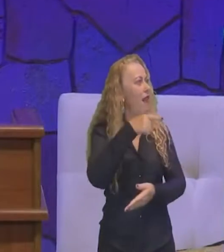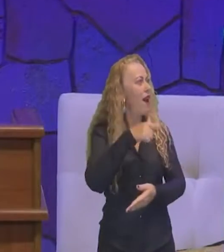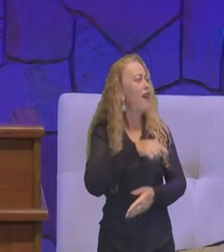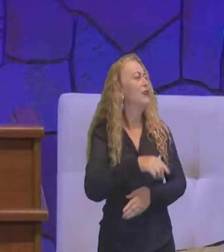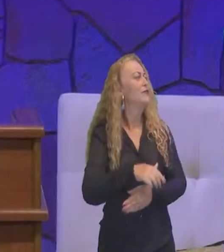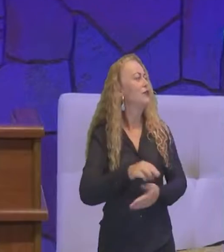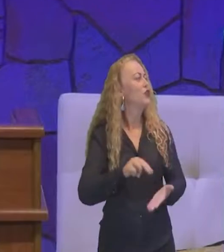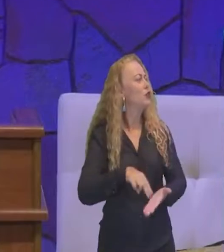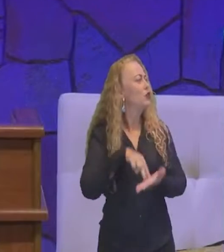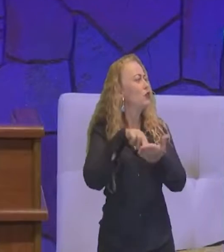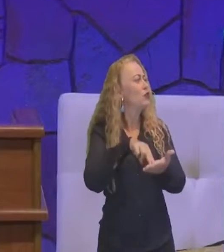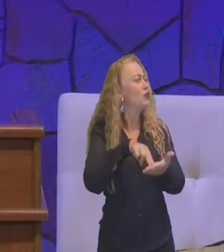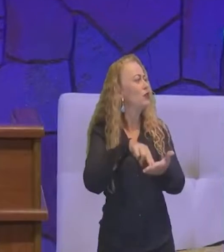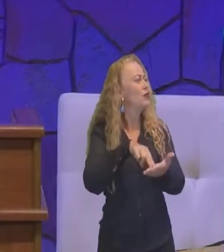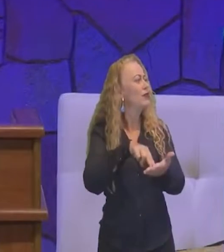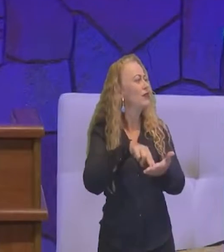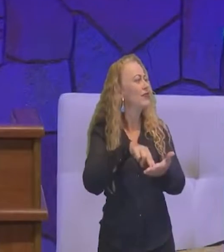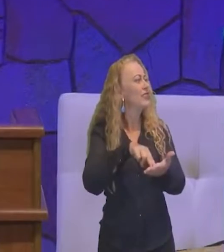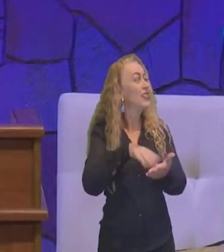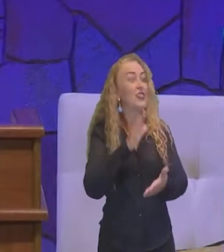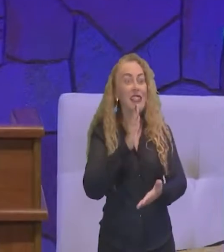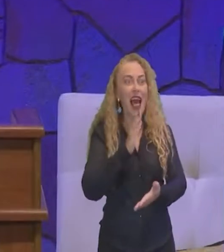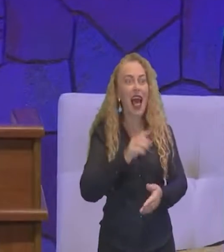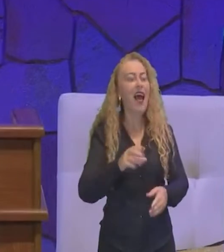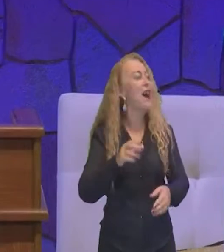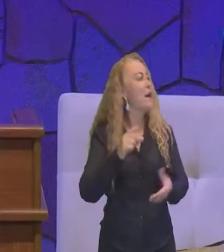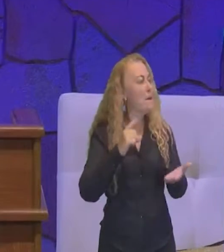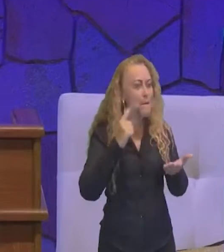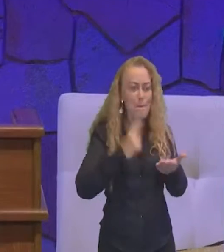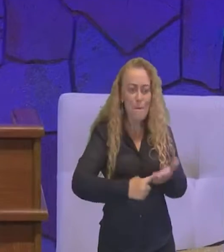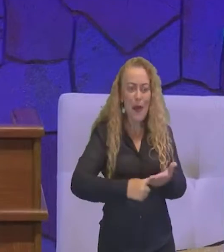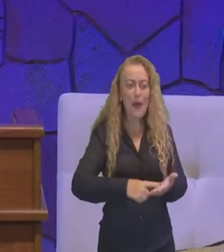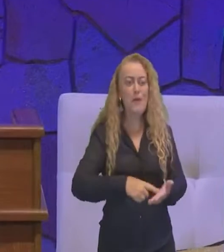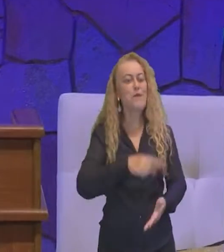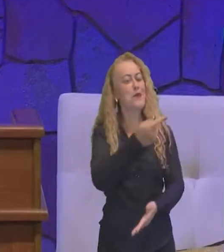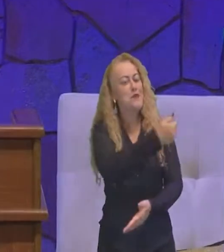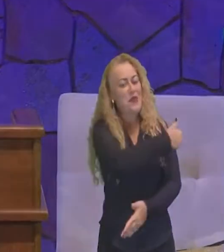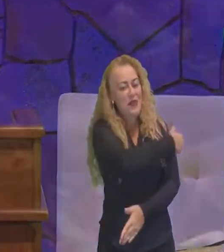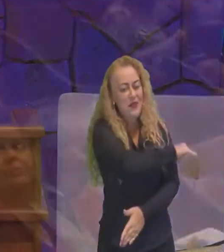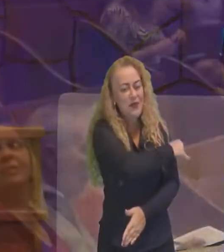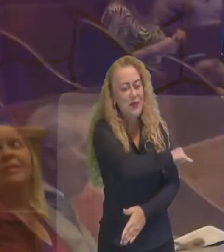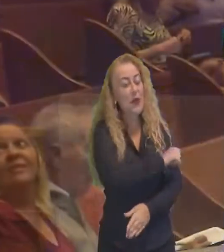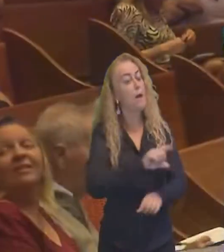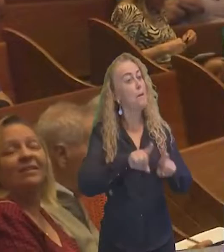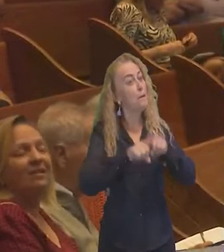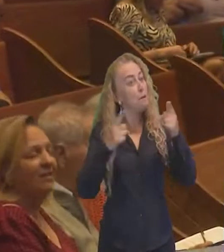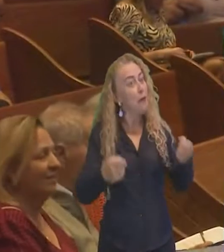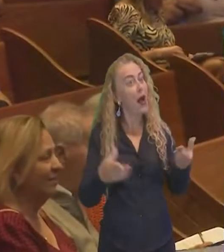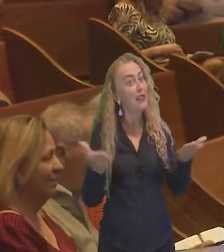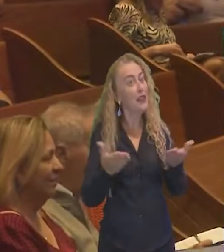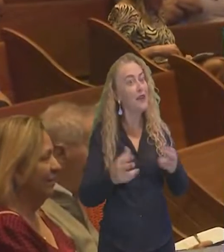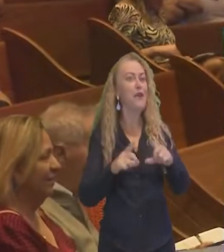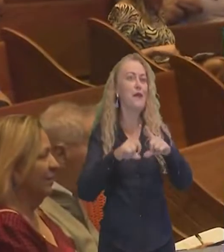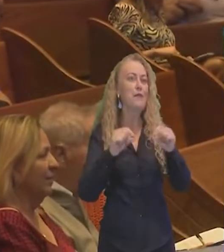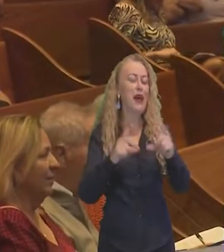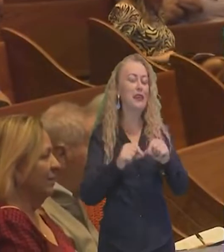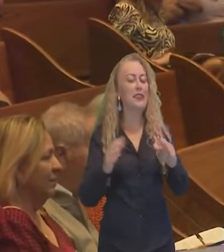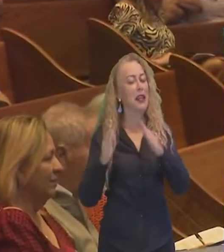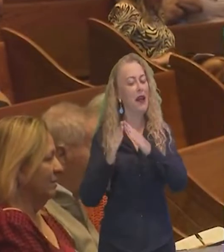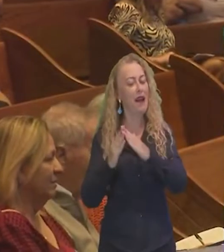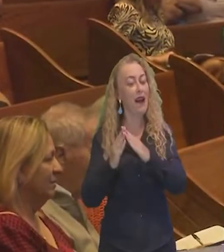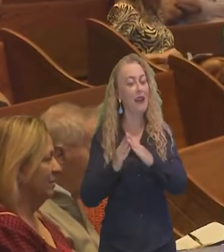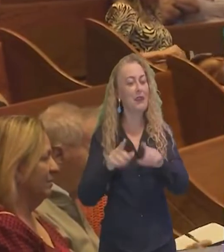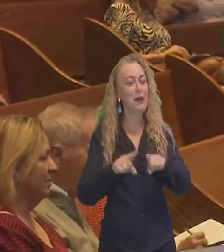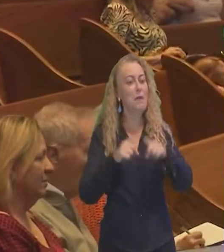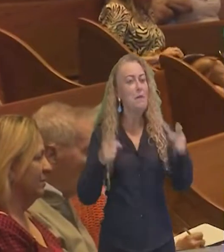esposa, fiquem de pé, eles ainda são membros de nossa igreja, já estão 2 anos em Brasília, mas o coração pulsa forte pela